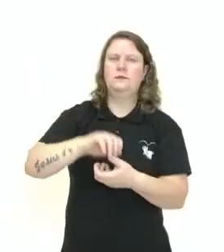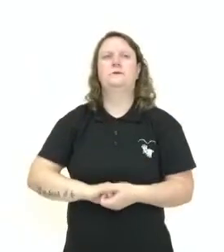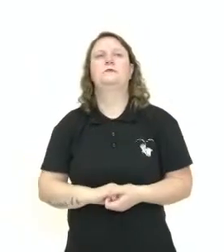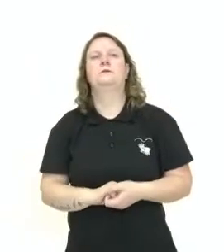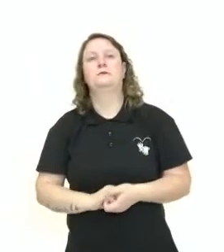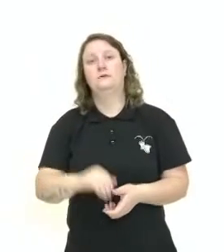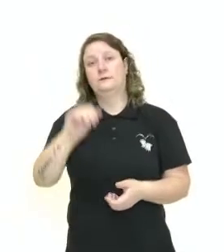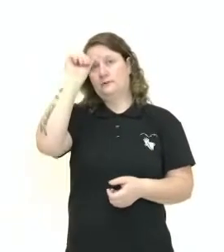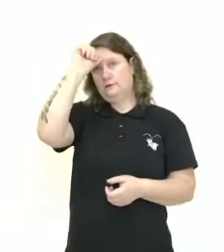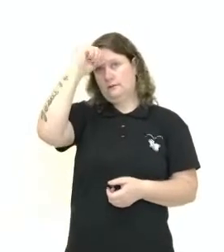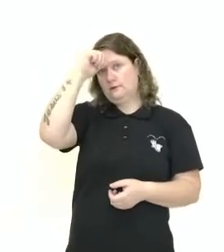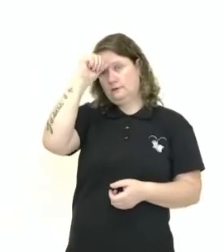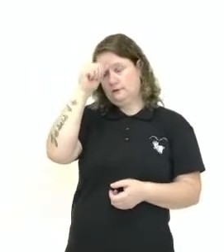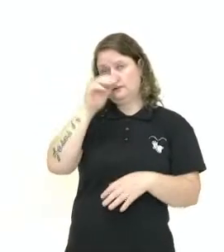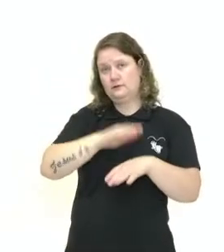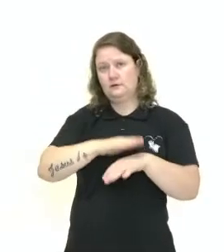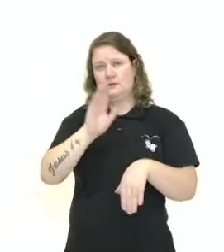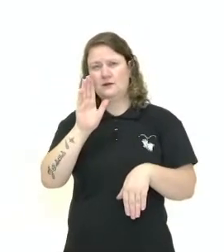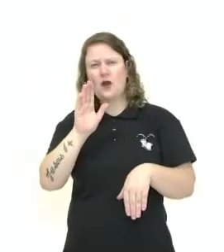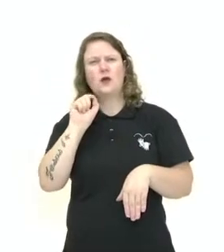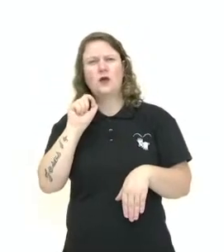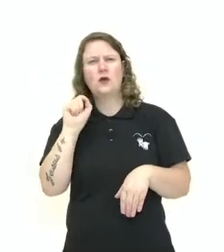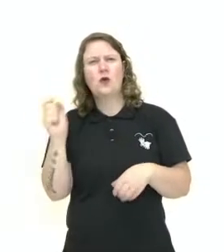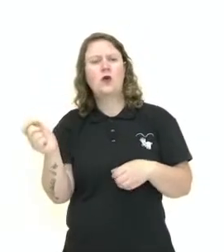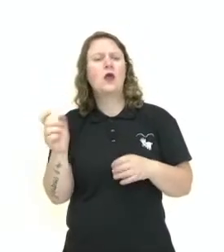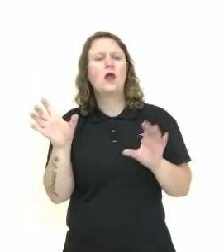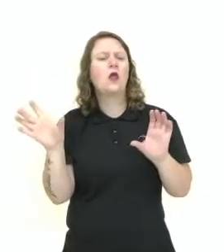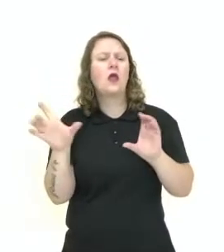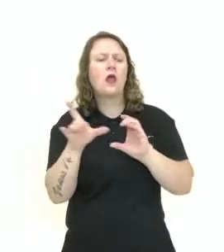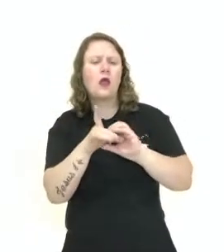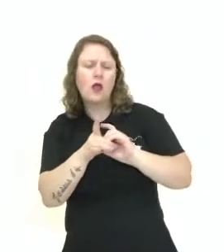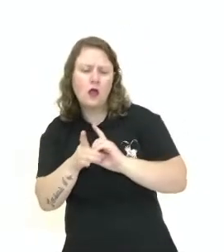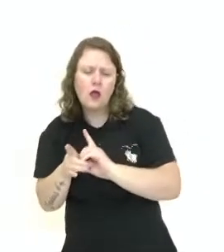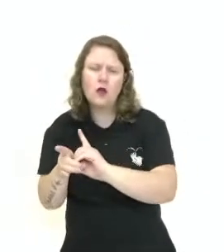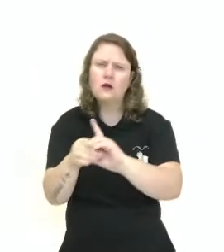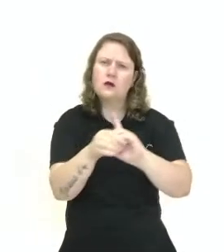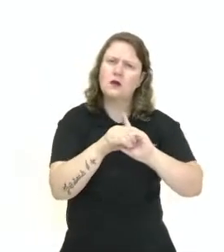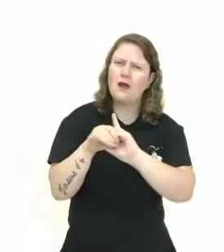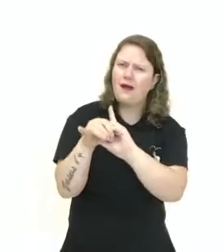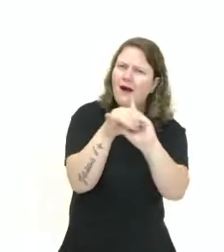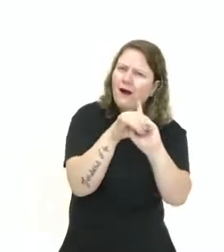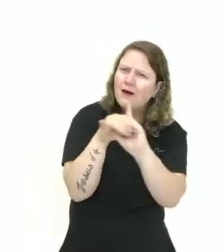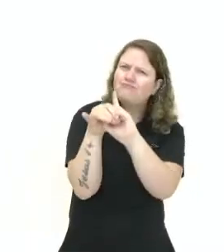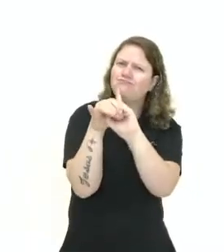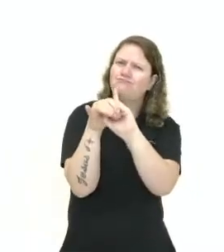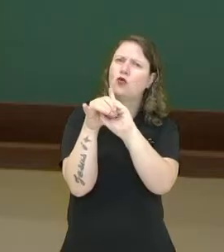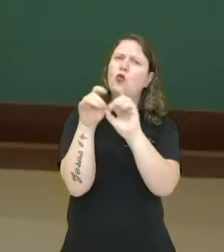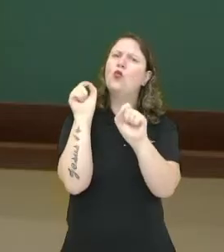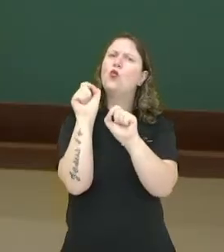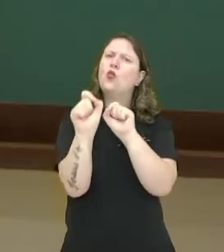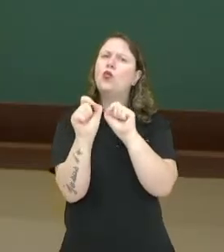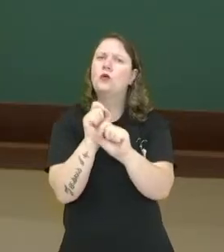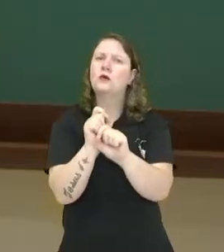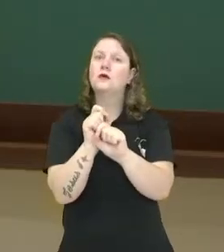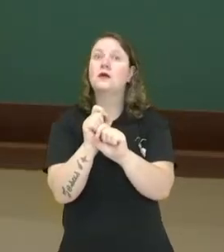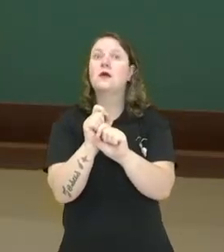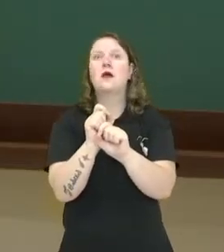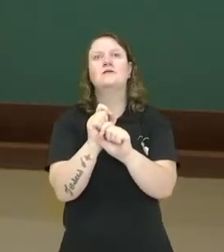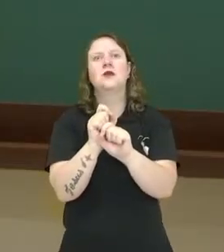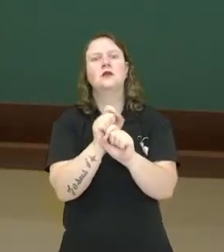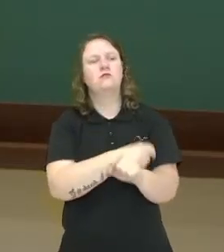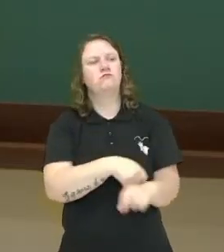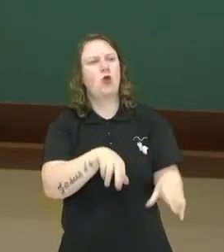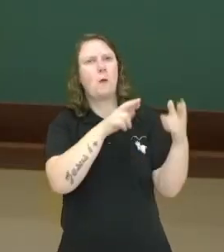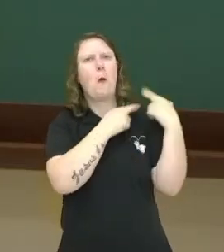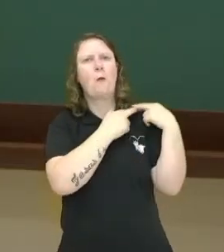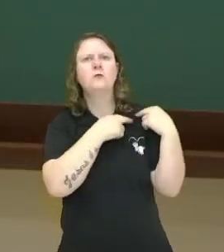Índia está agora mais integrada ao mundo do que nunca, então ela ganha um papel importante mundialmente, porque existe